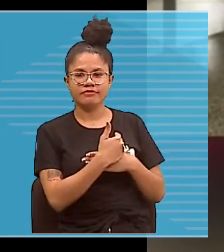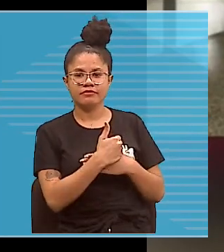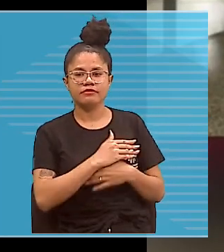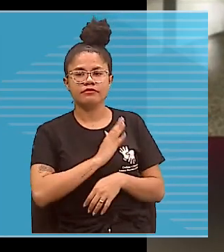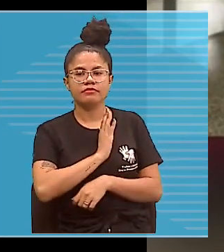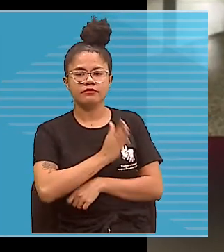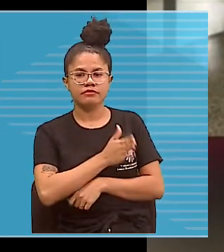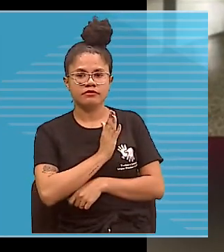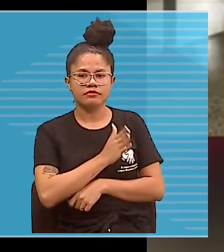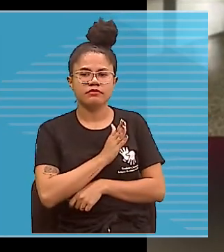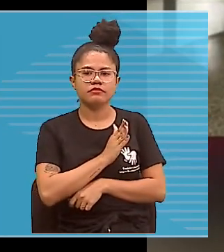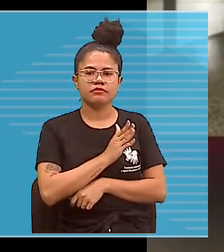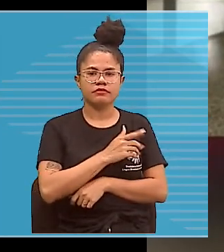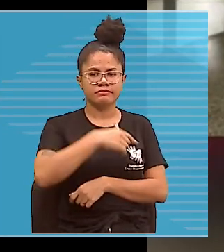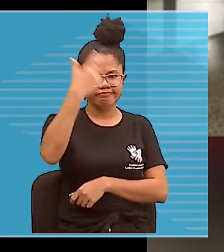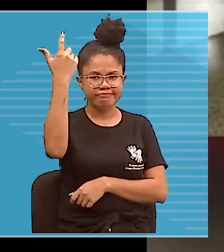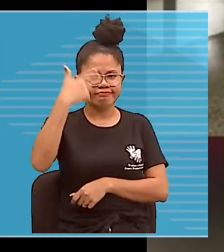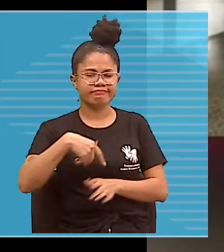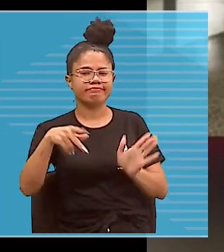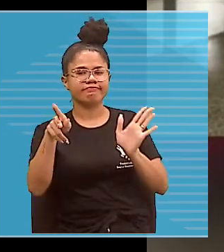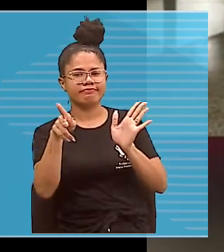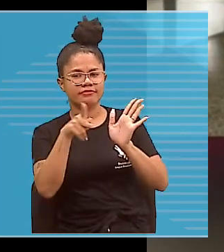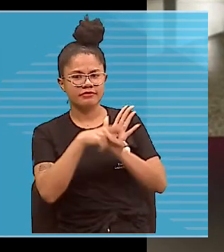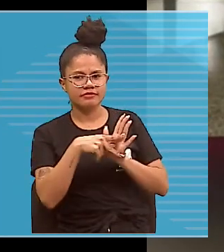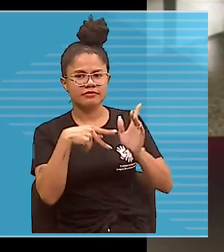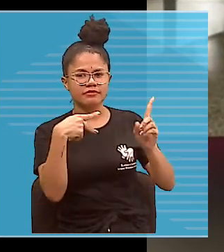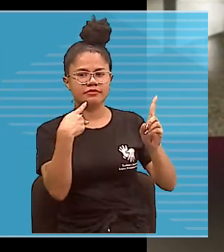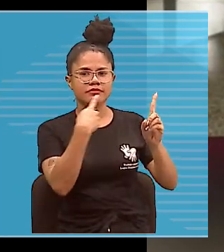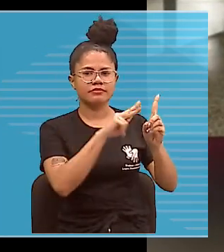teu. Tchururu,